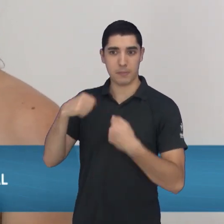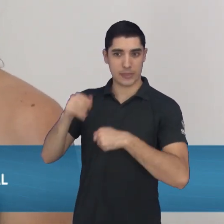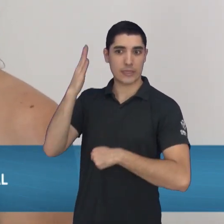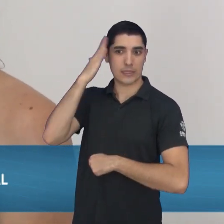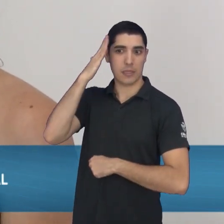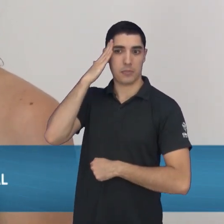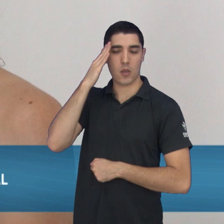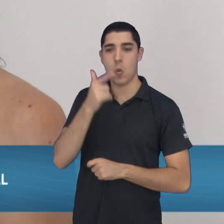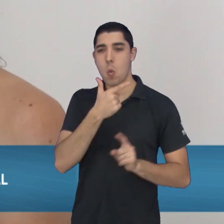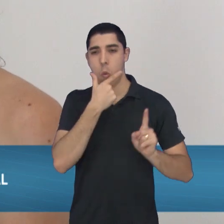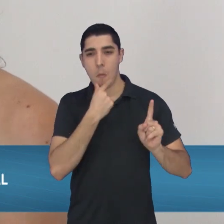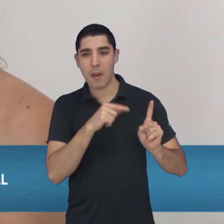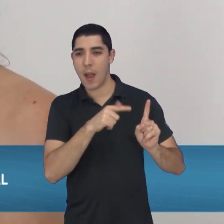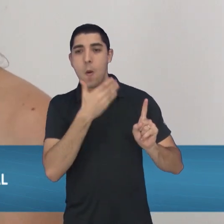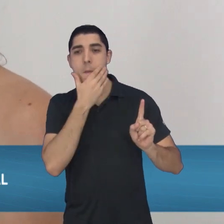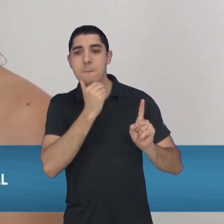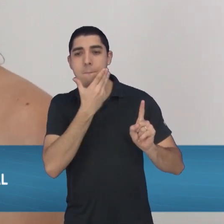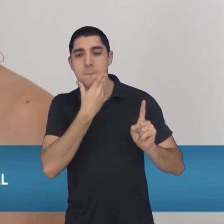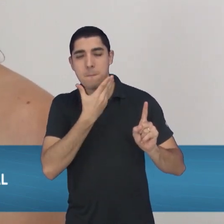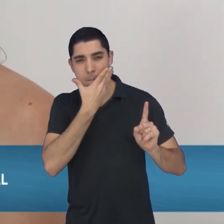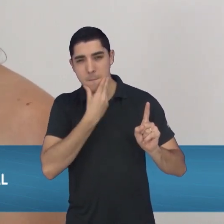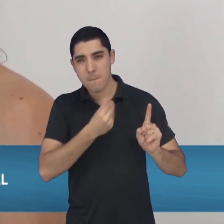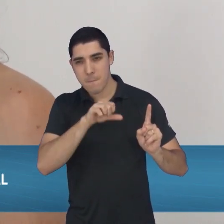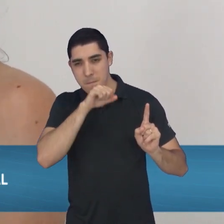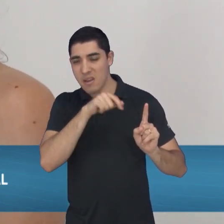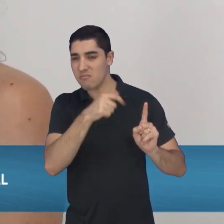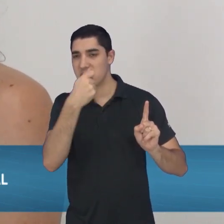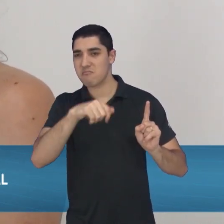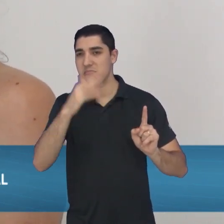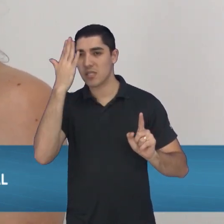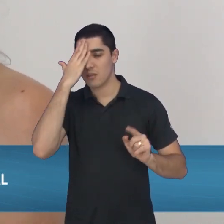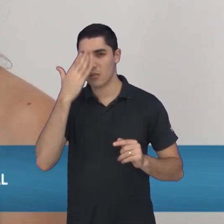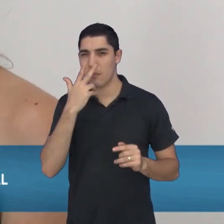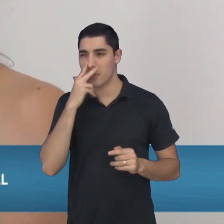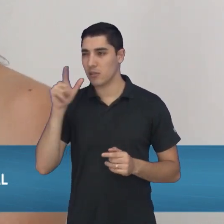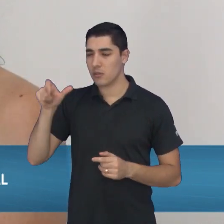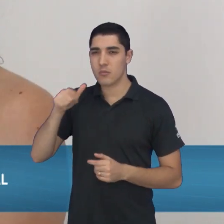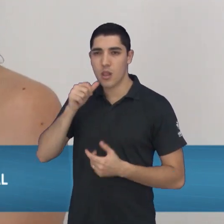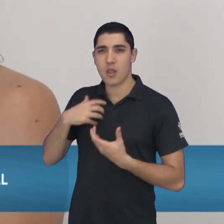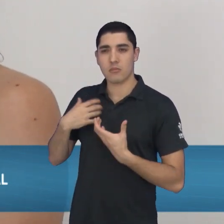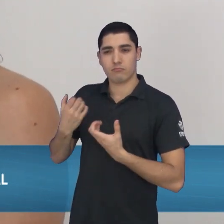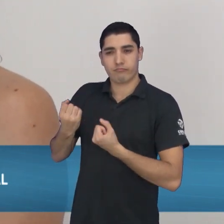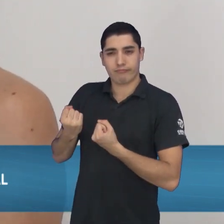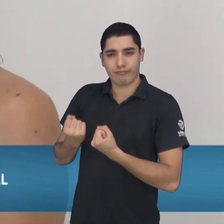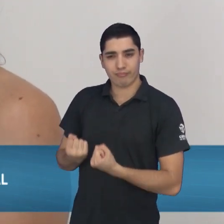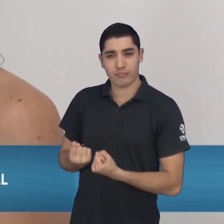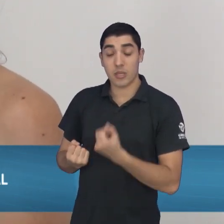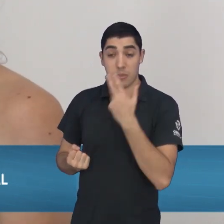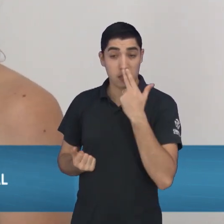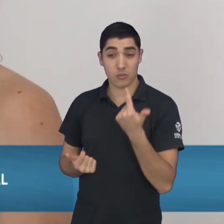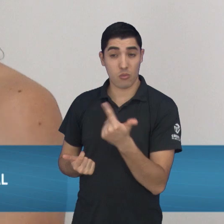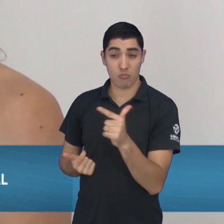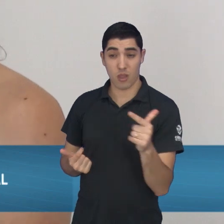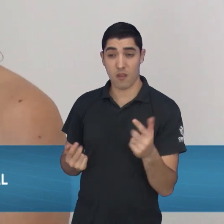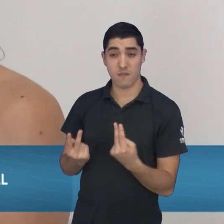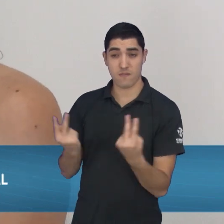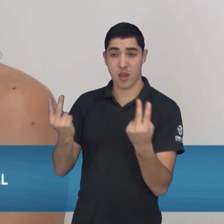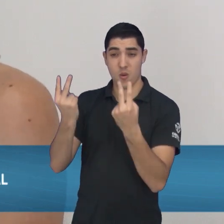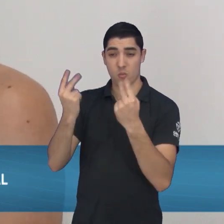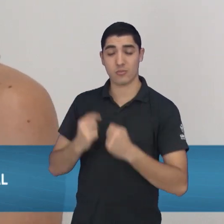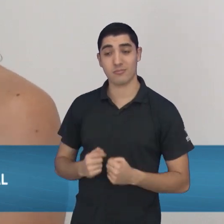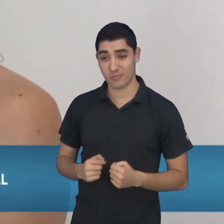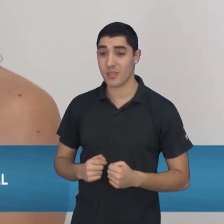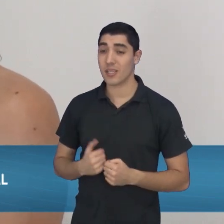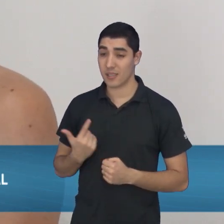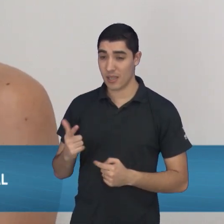E isso vai gerando tanto uma sobrecarga, quanto também uma sobrecarga que não tem valorização. Isso vai gerando diversos